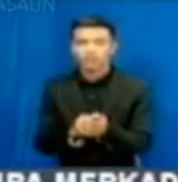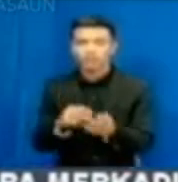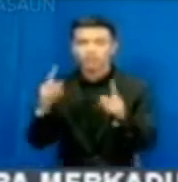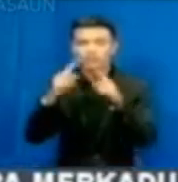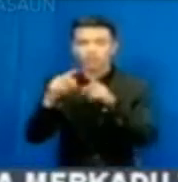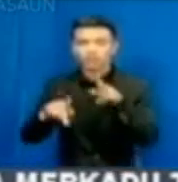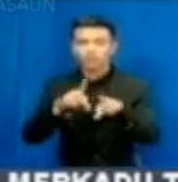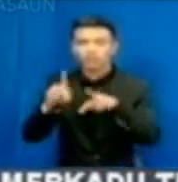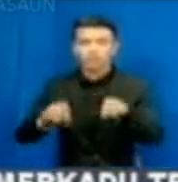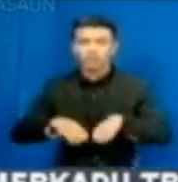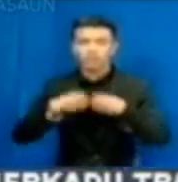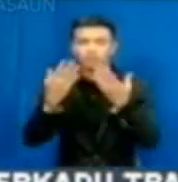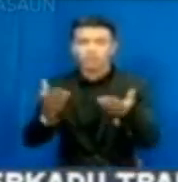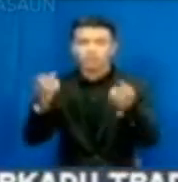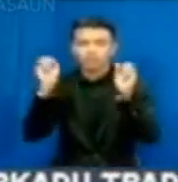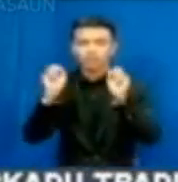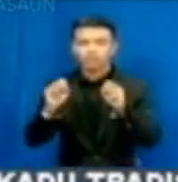Comunidade O Inshato Bele